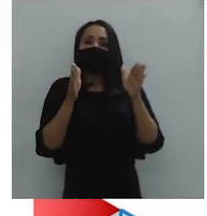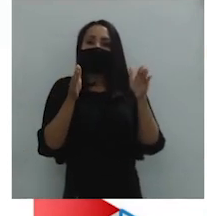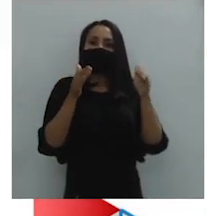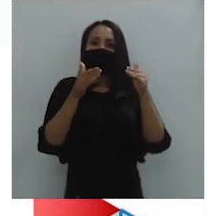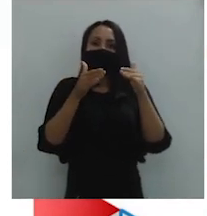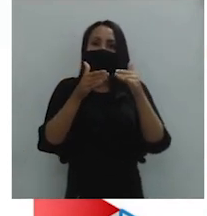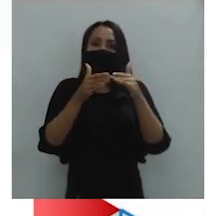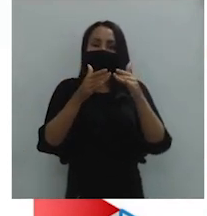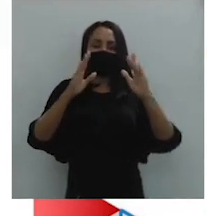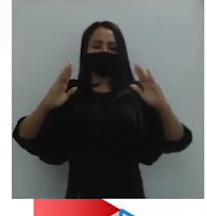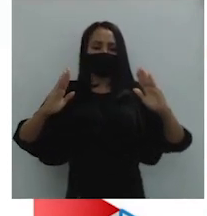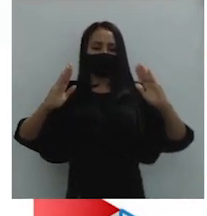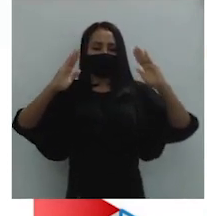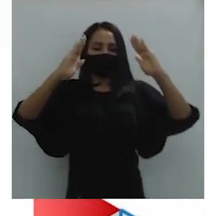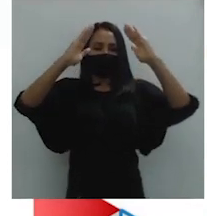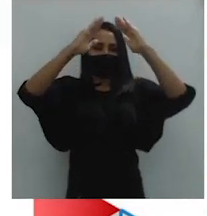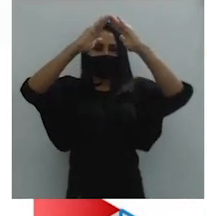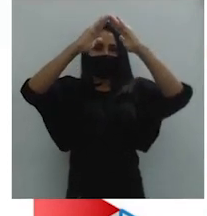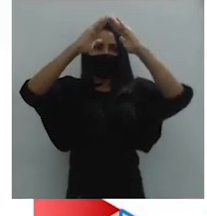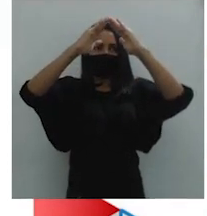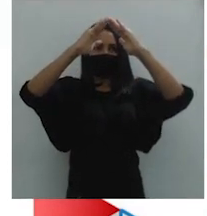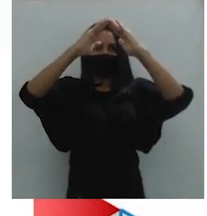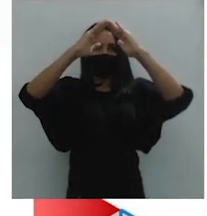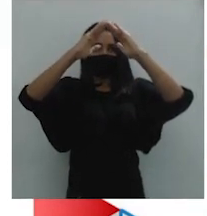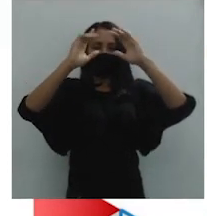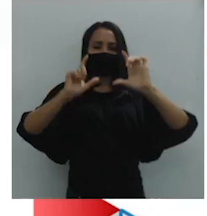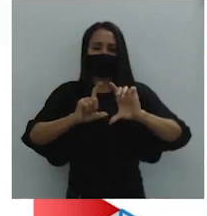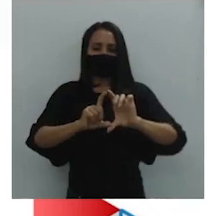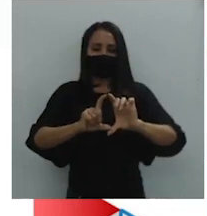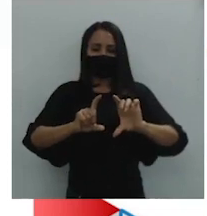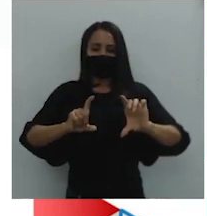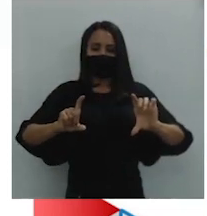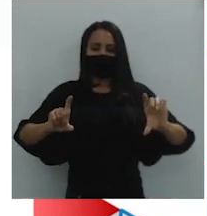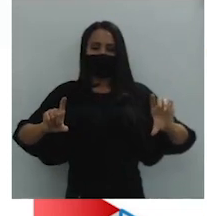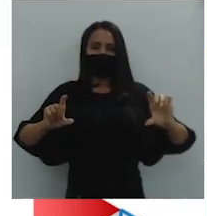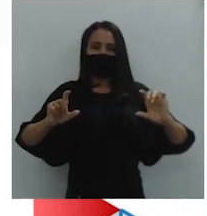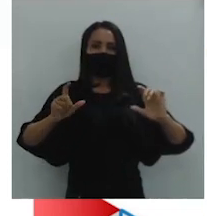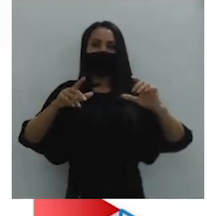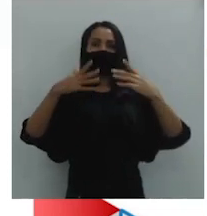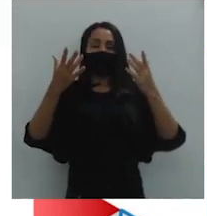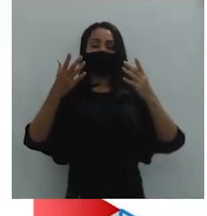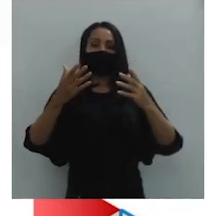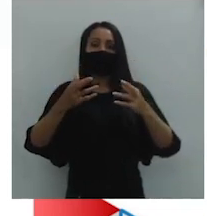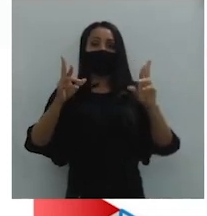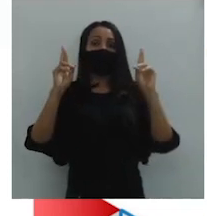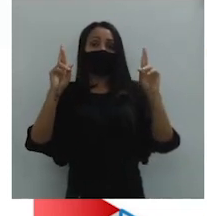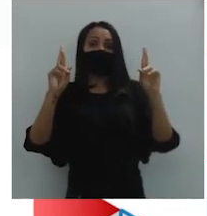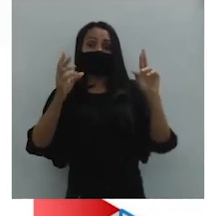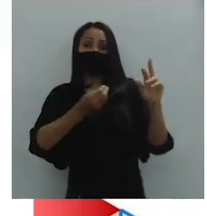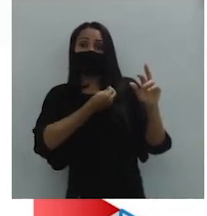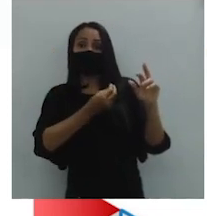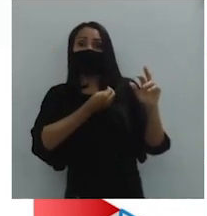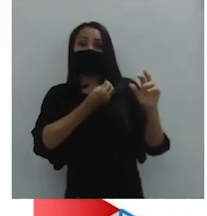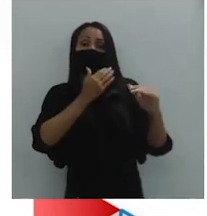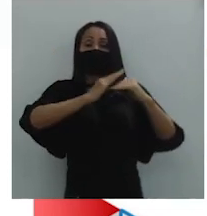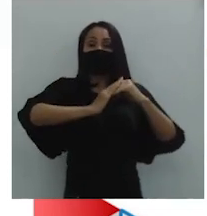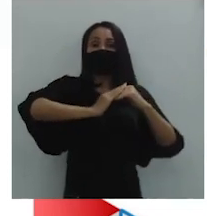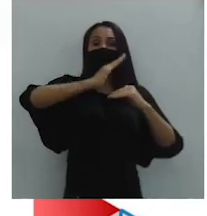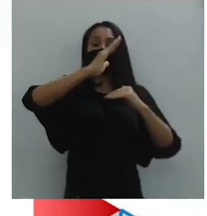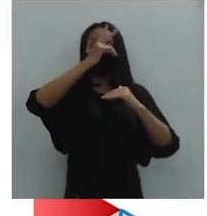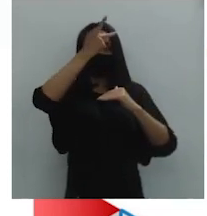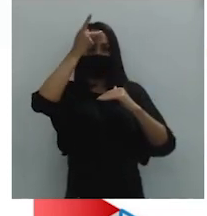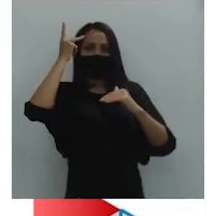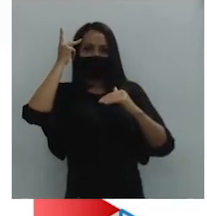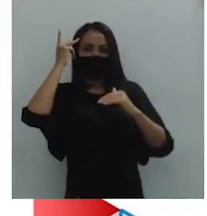base e alargamento do topo, certo? Hoje se tem uma expectativa maior de vida das pessoas,